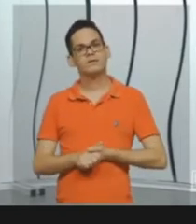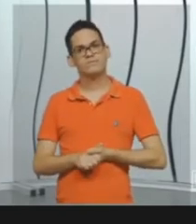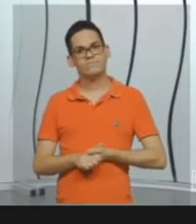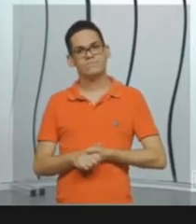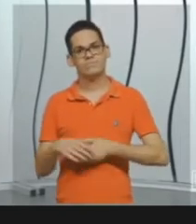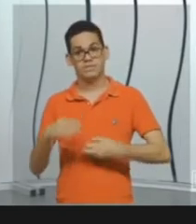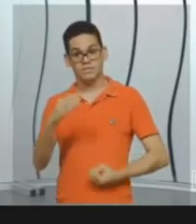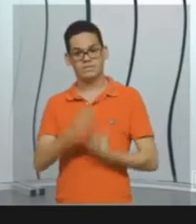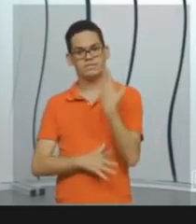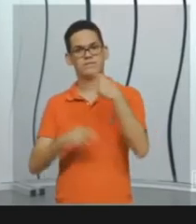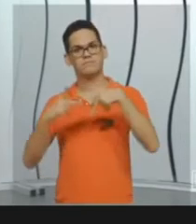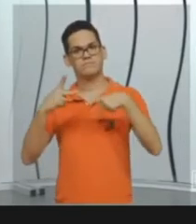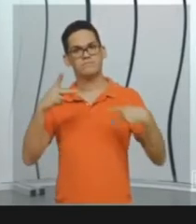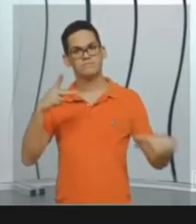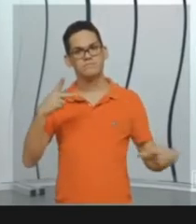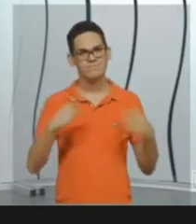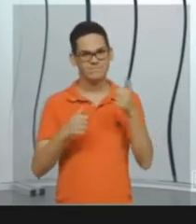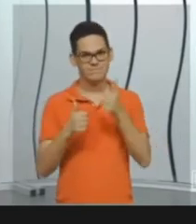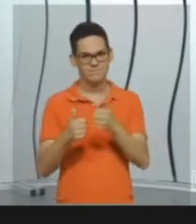proteína.